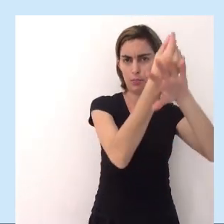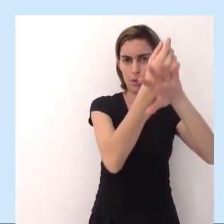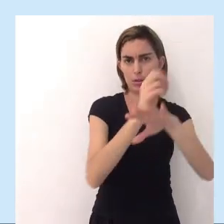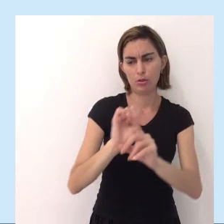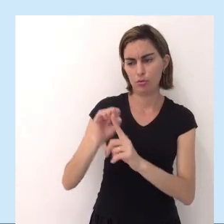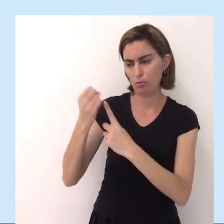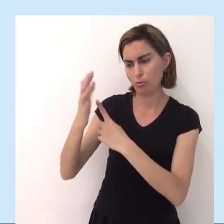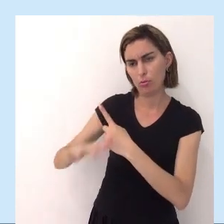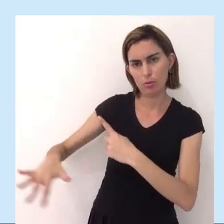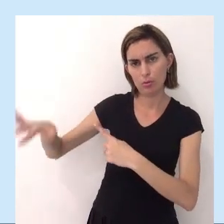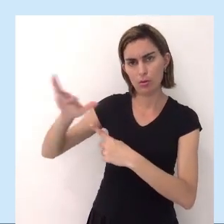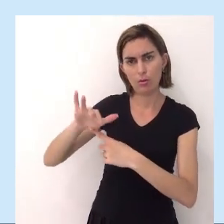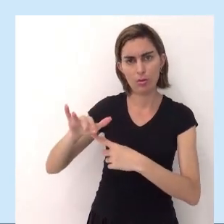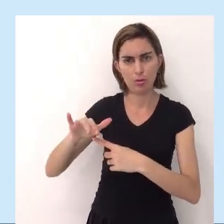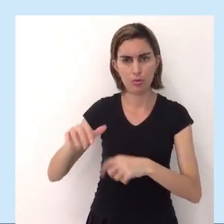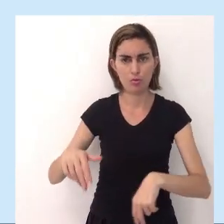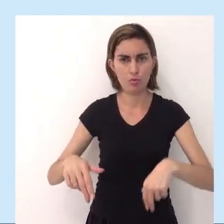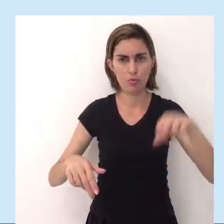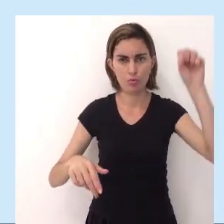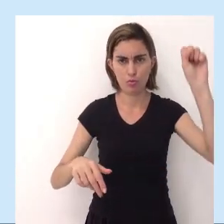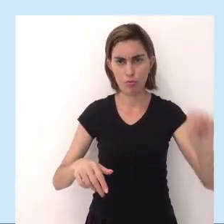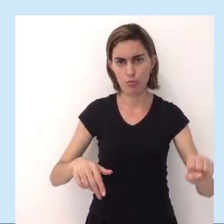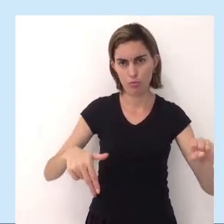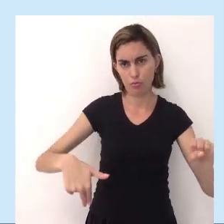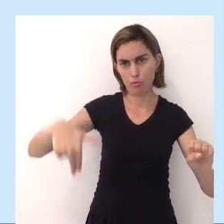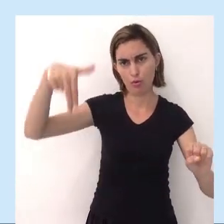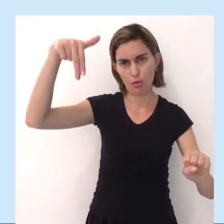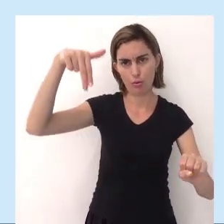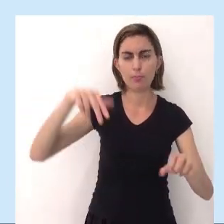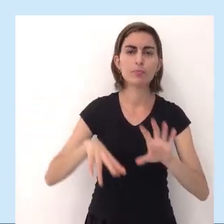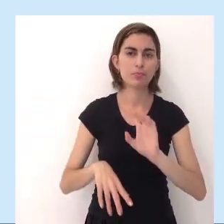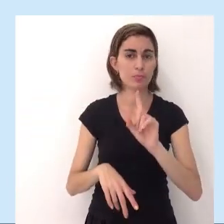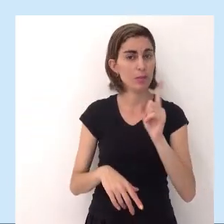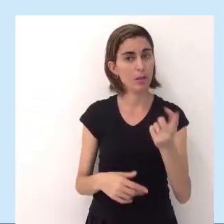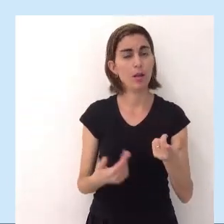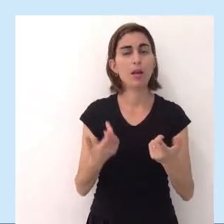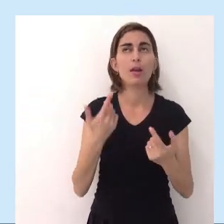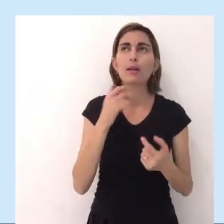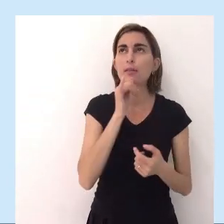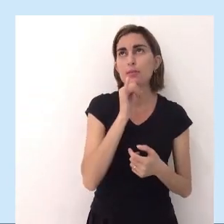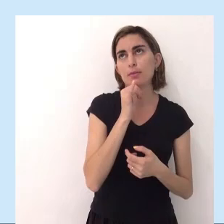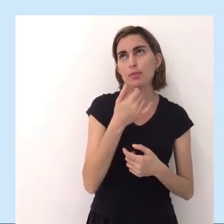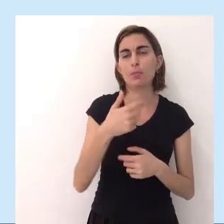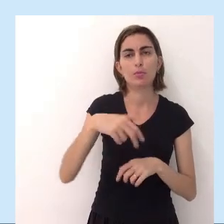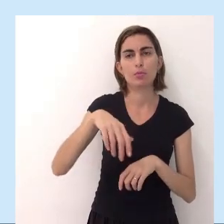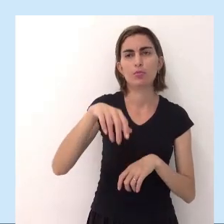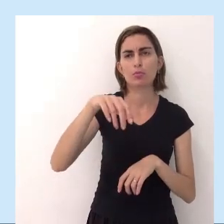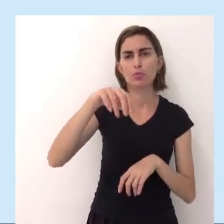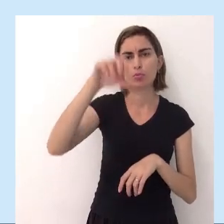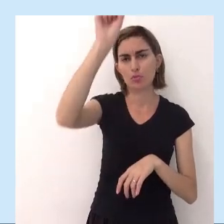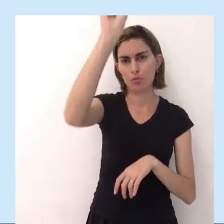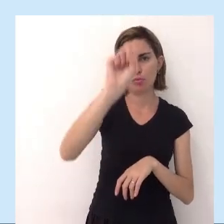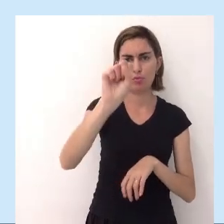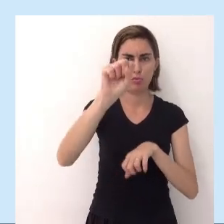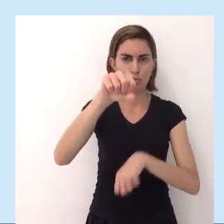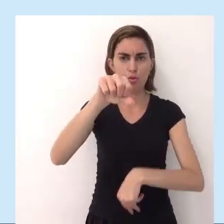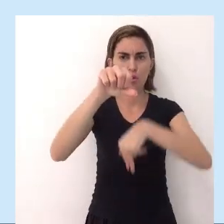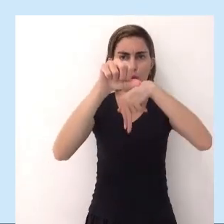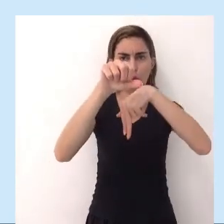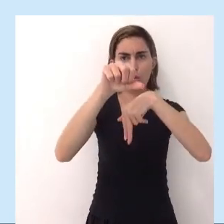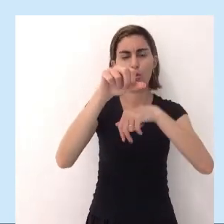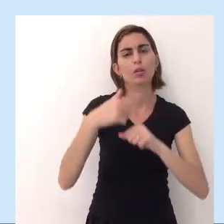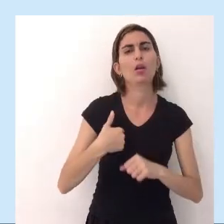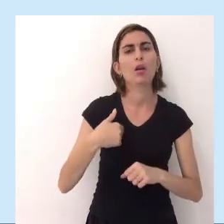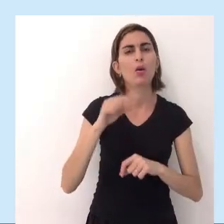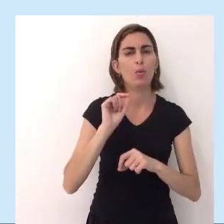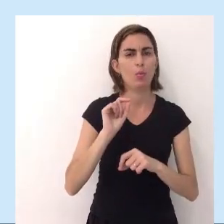guerra do Vietnã em sul e norte. Tá? A gente vai ver que a parte sul vai ser uma região mais capitalista e a